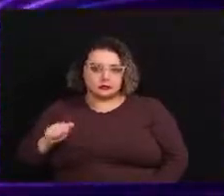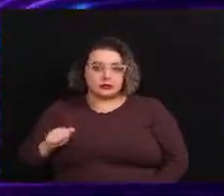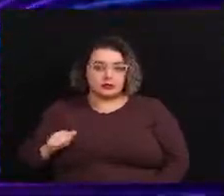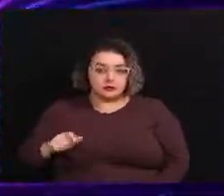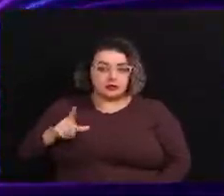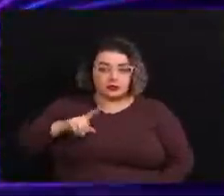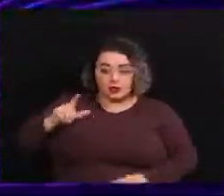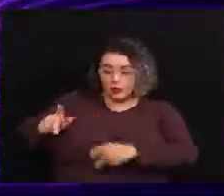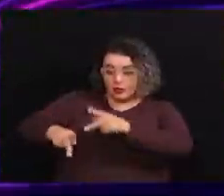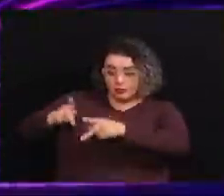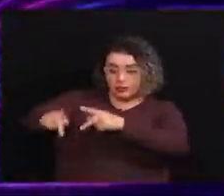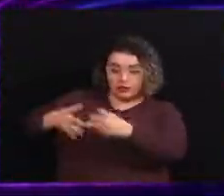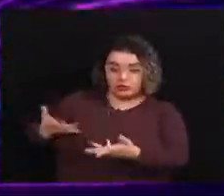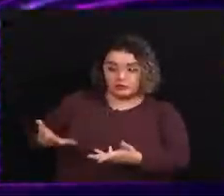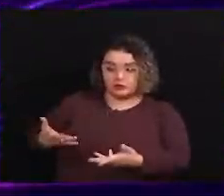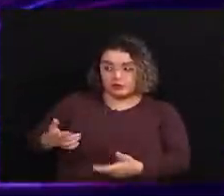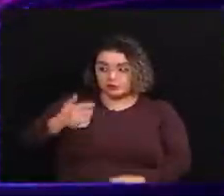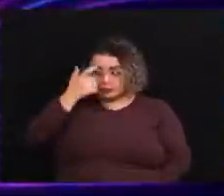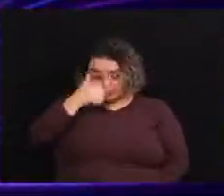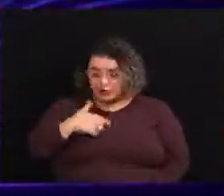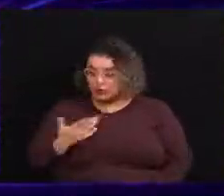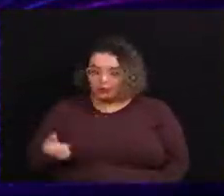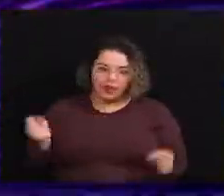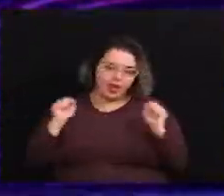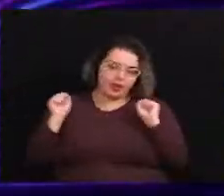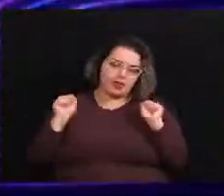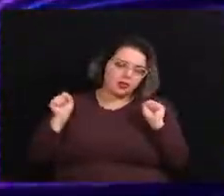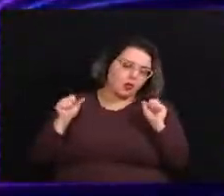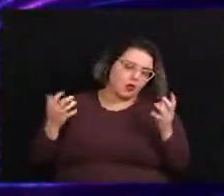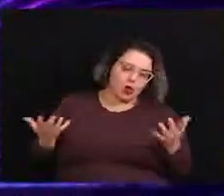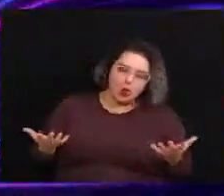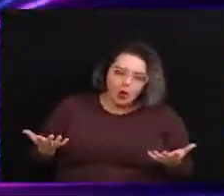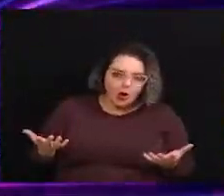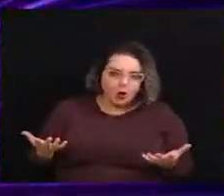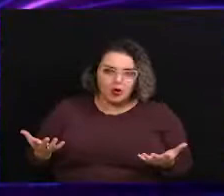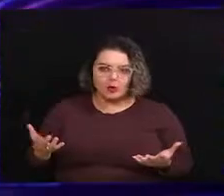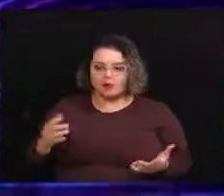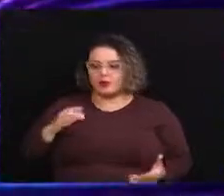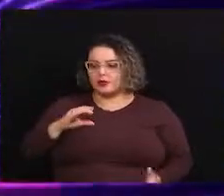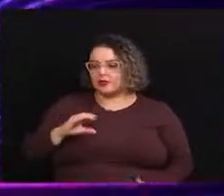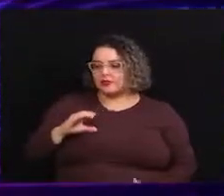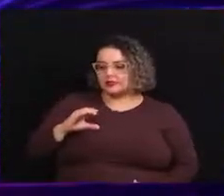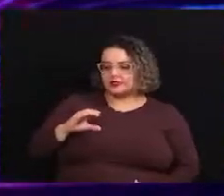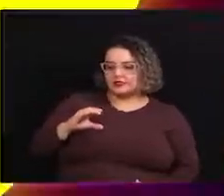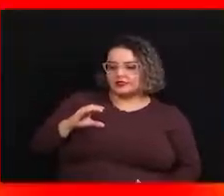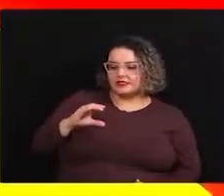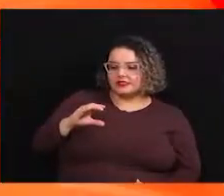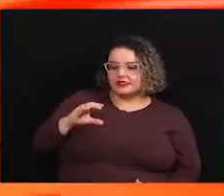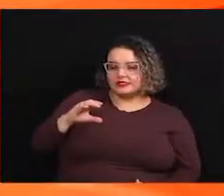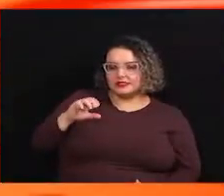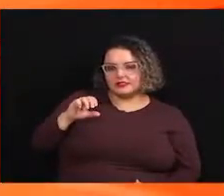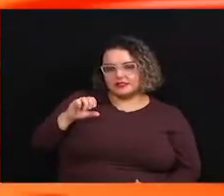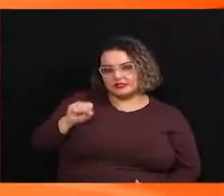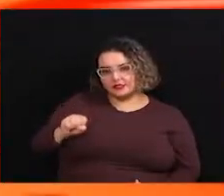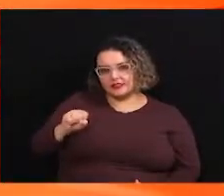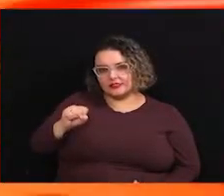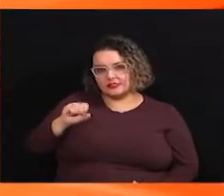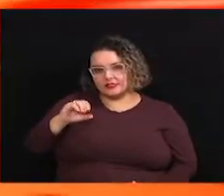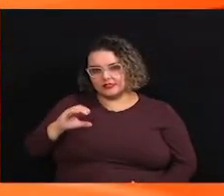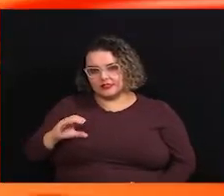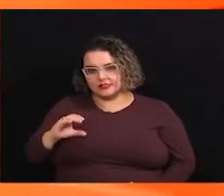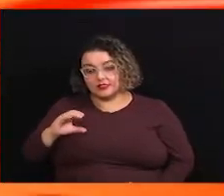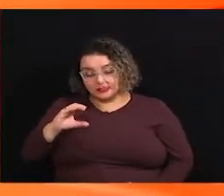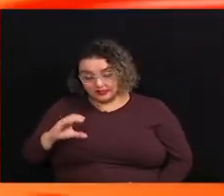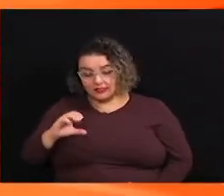público, né? Tem um público cativo nele, e gosta, eu mesma, eu adoro, você sai todo na TV,